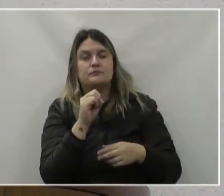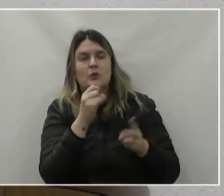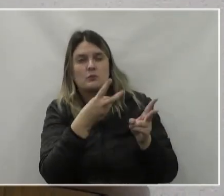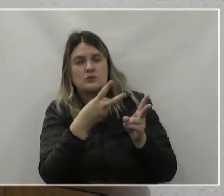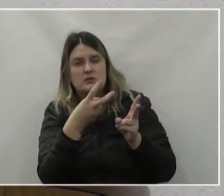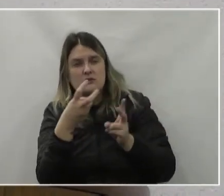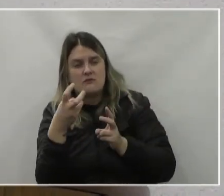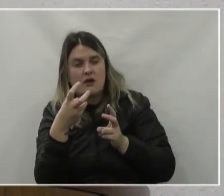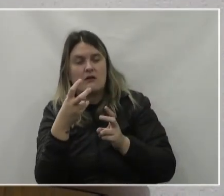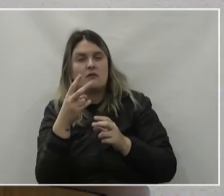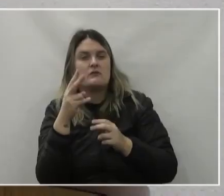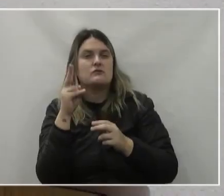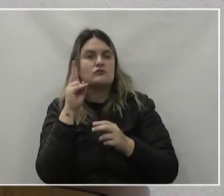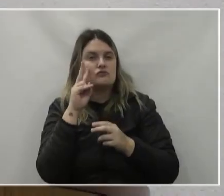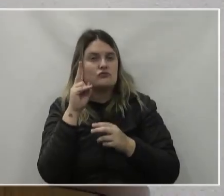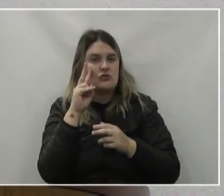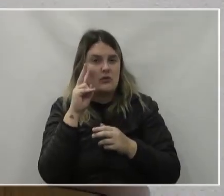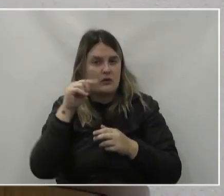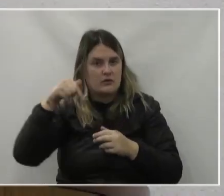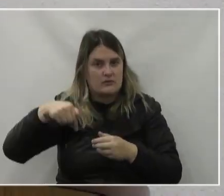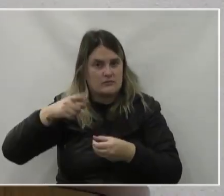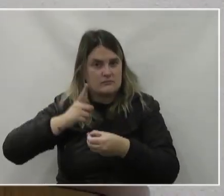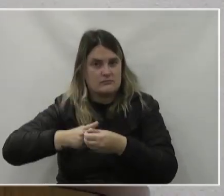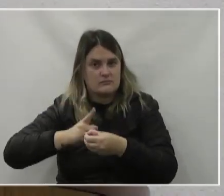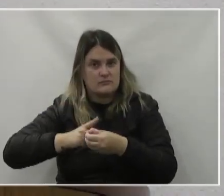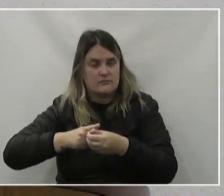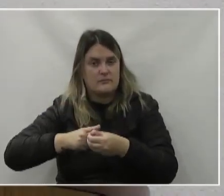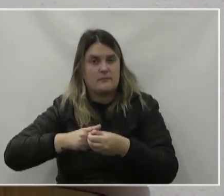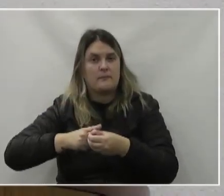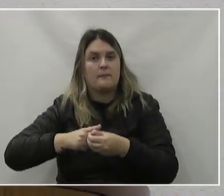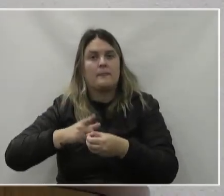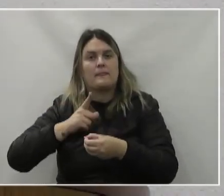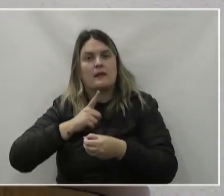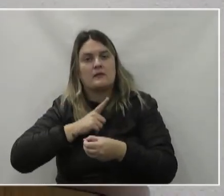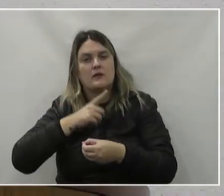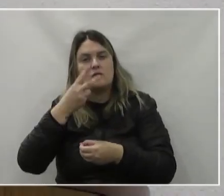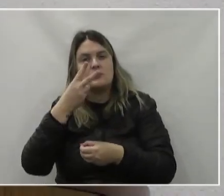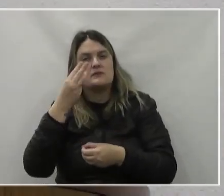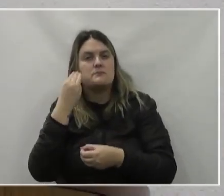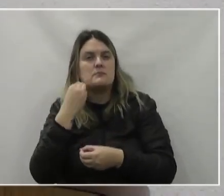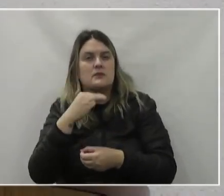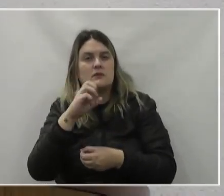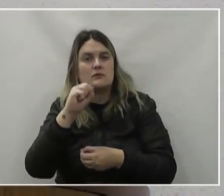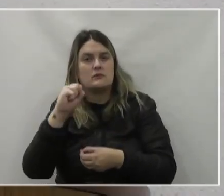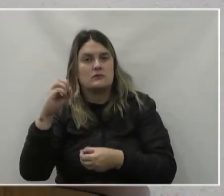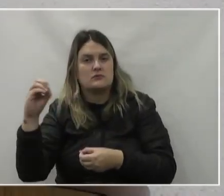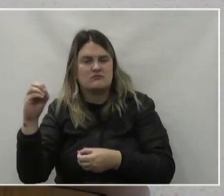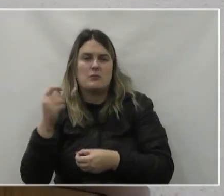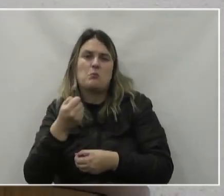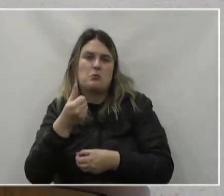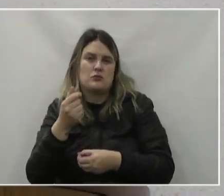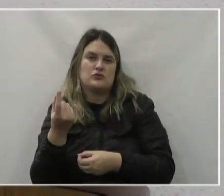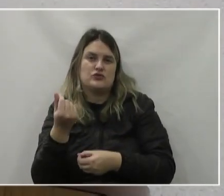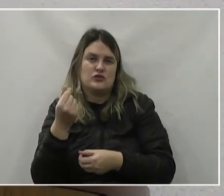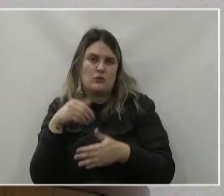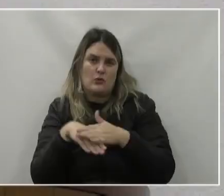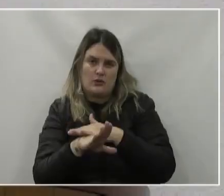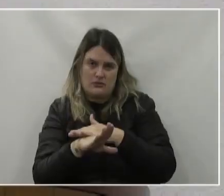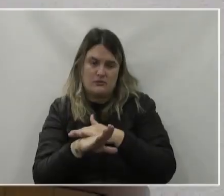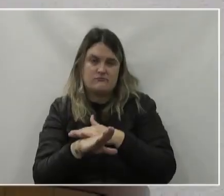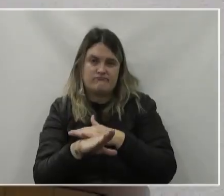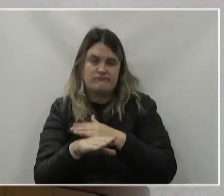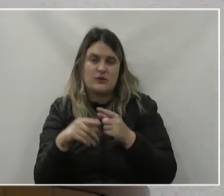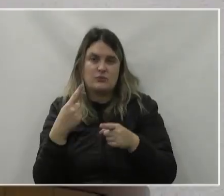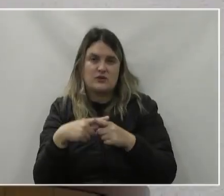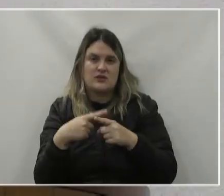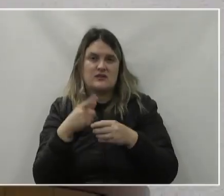o histórico de União da Vitória, hoje nós temos uma reserva de 2 milhões e 800, é pouco, né? Considerando que o município